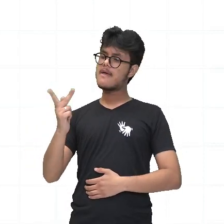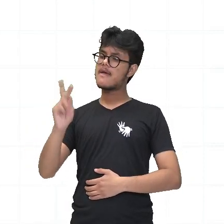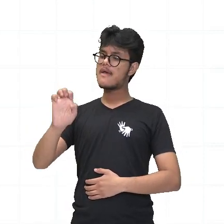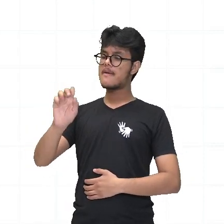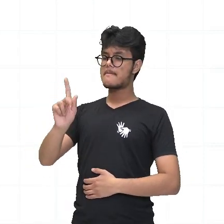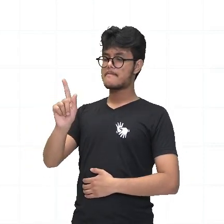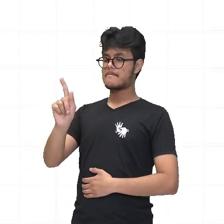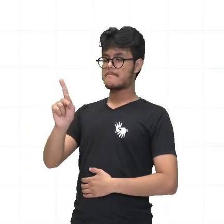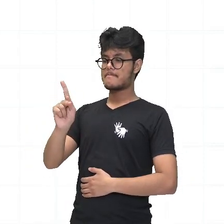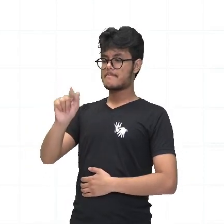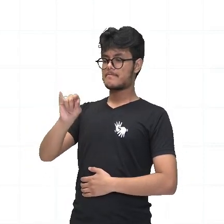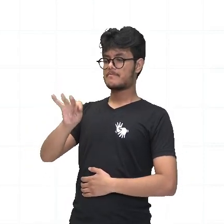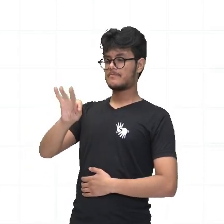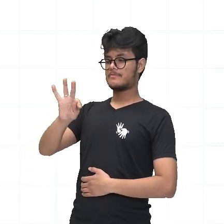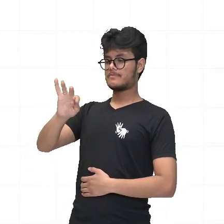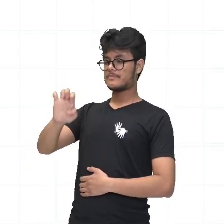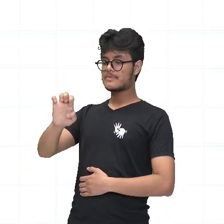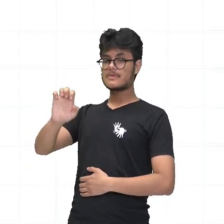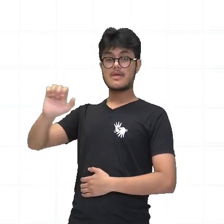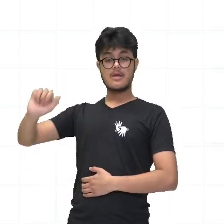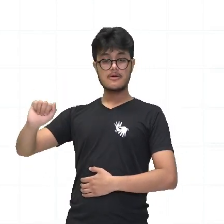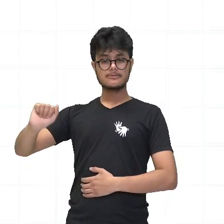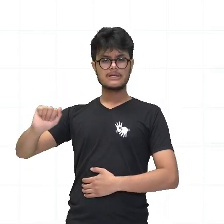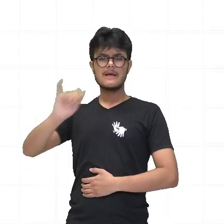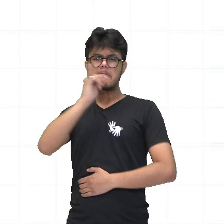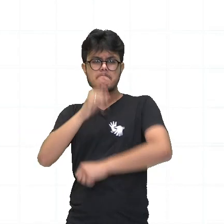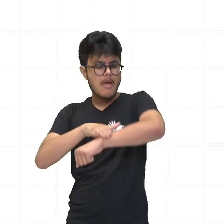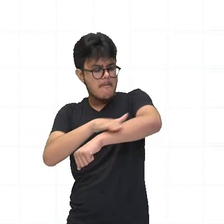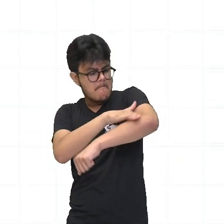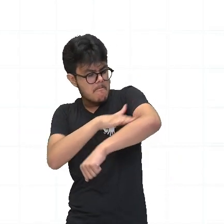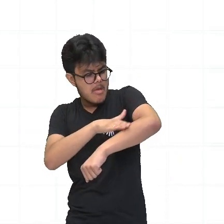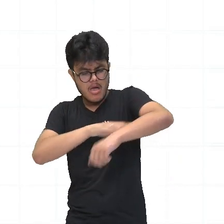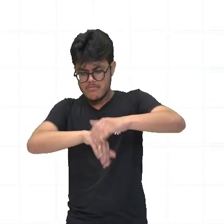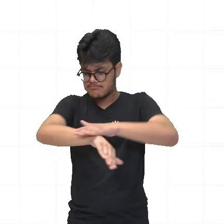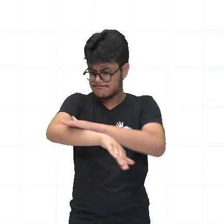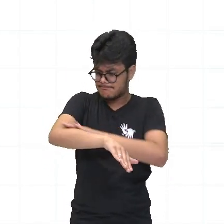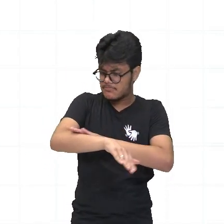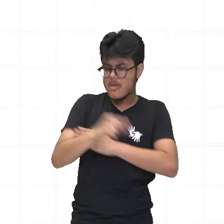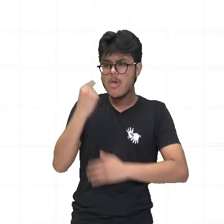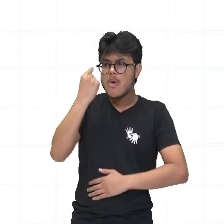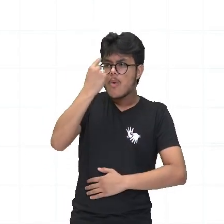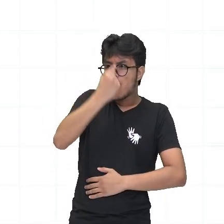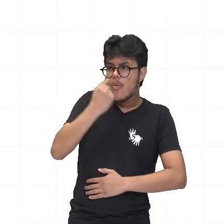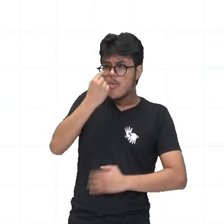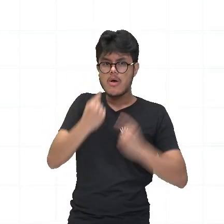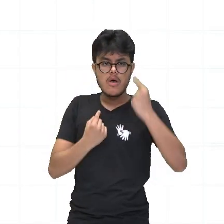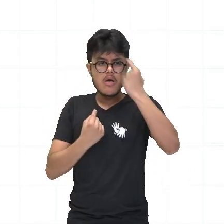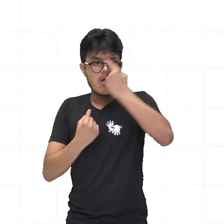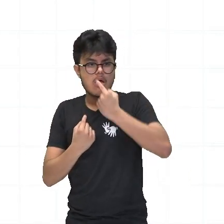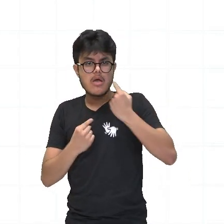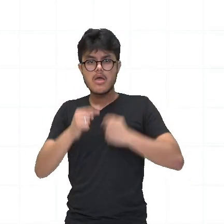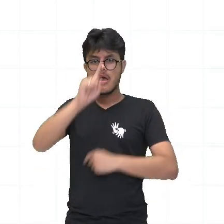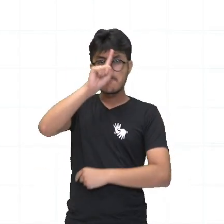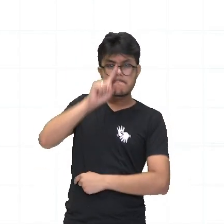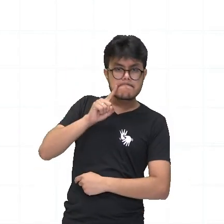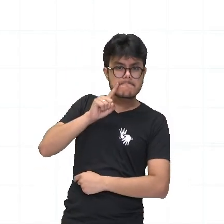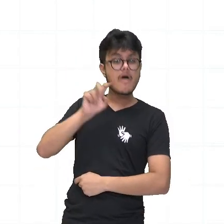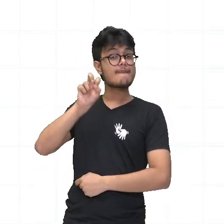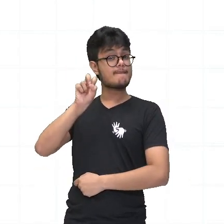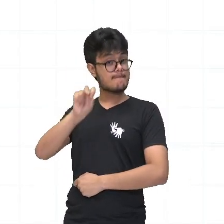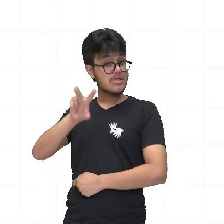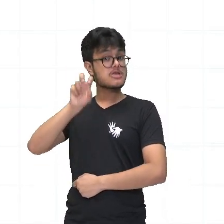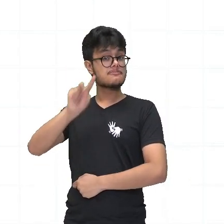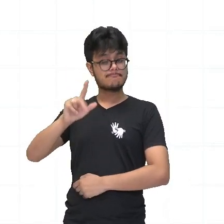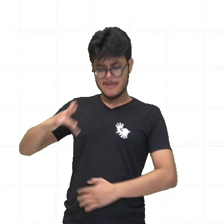característica pelo tom amarelado da pele e dos olhos. É causada por um vírus da hepatite A, que é